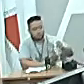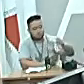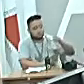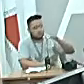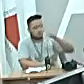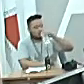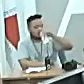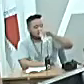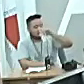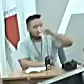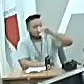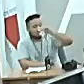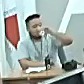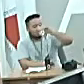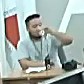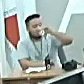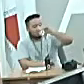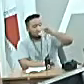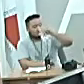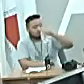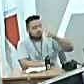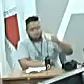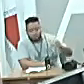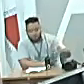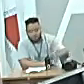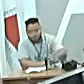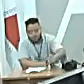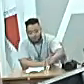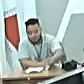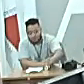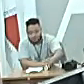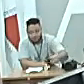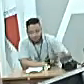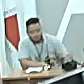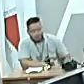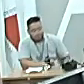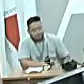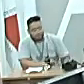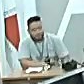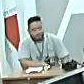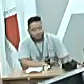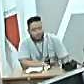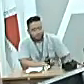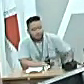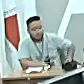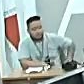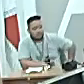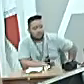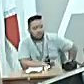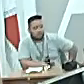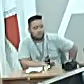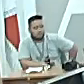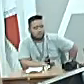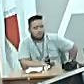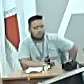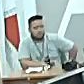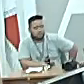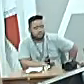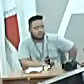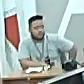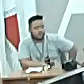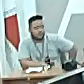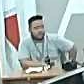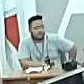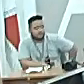conduz essa comissão que foi de muito valia essa nossa tarde obrigado o deputado professor vendeu o